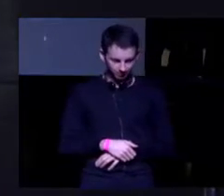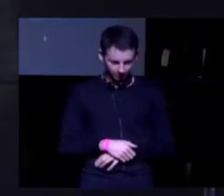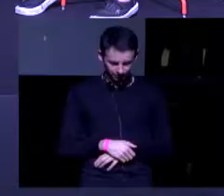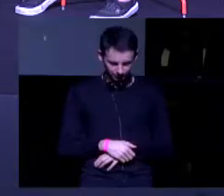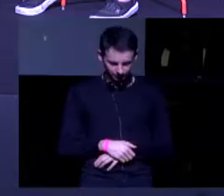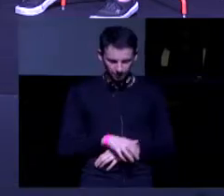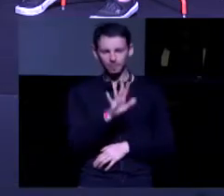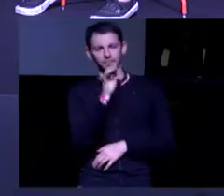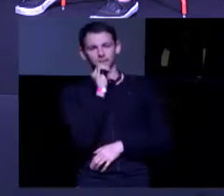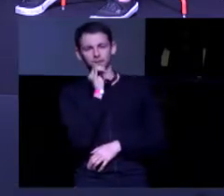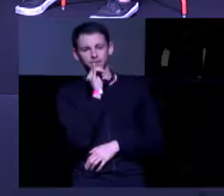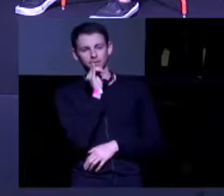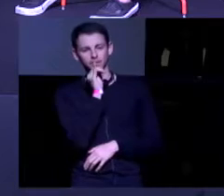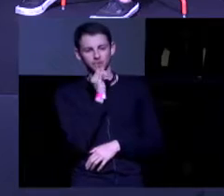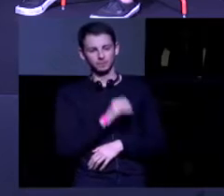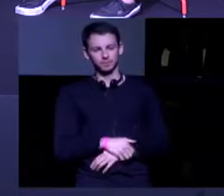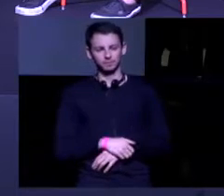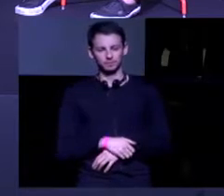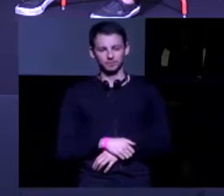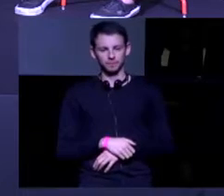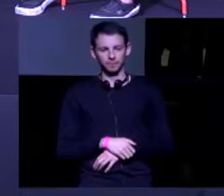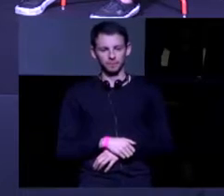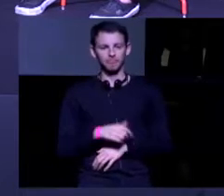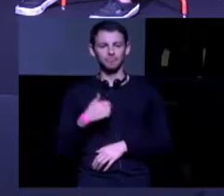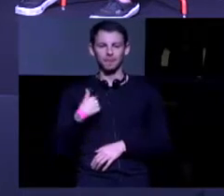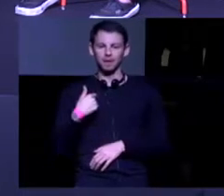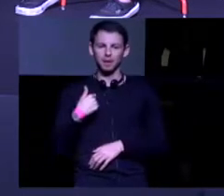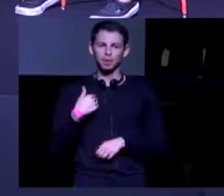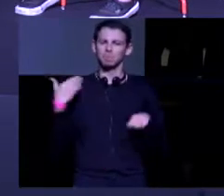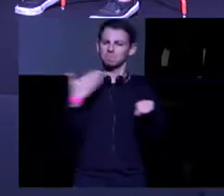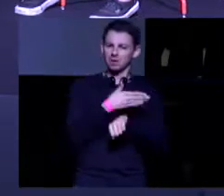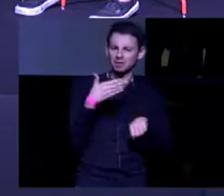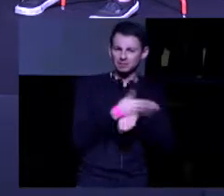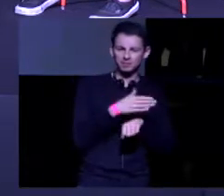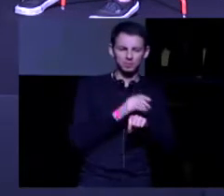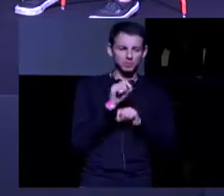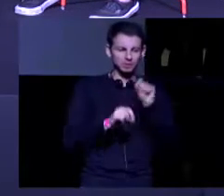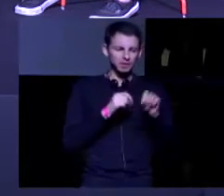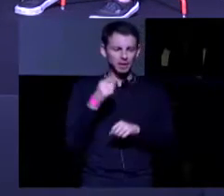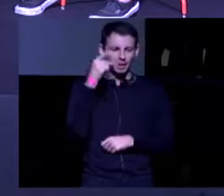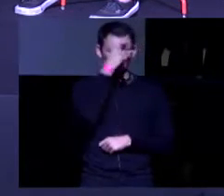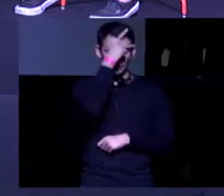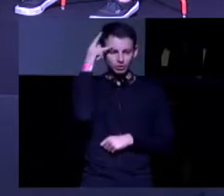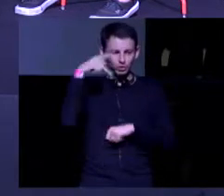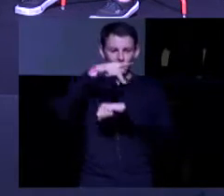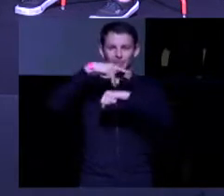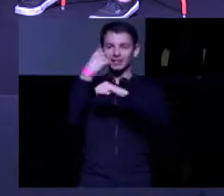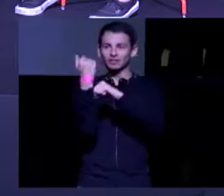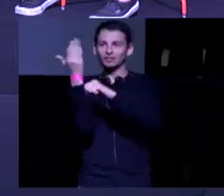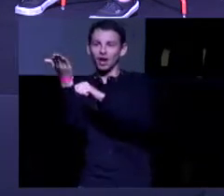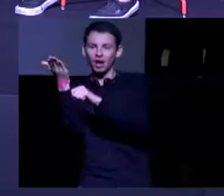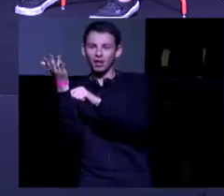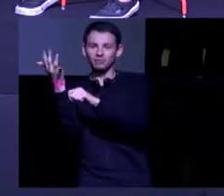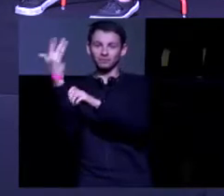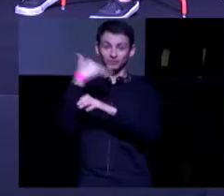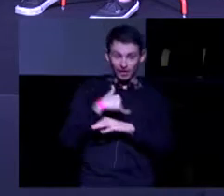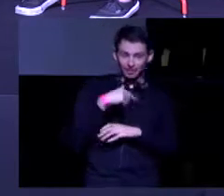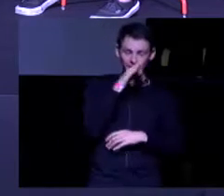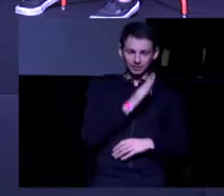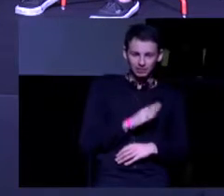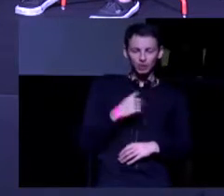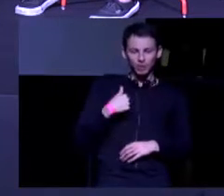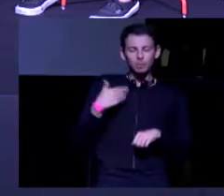Vou dar um exemplo. Eu sou bem envolvido com a causa de refugiados, então é uma coisa que me mobiliza. E